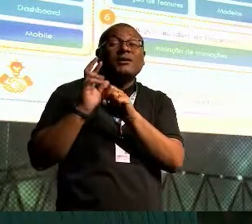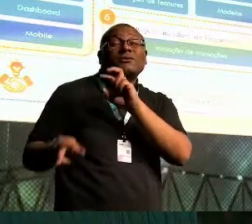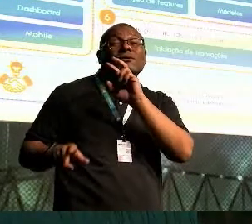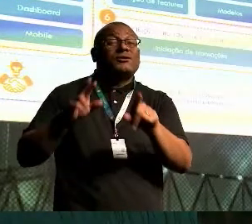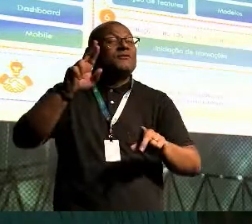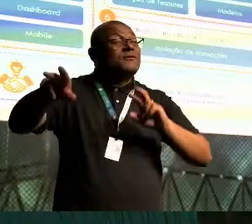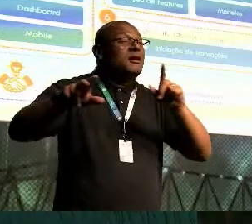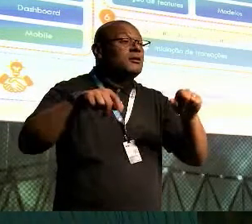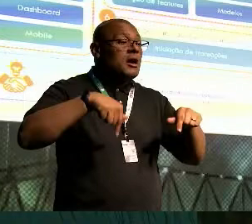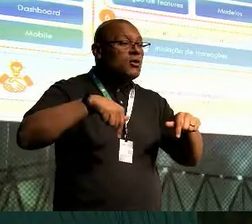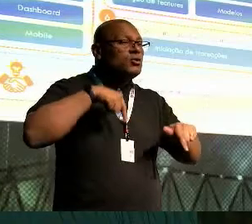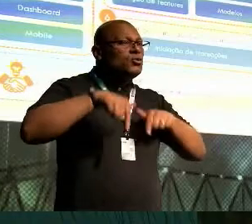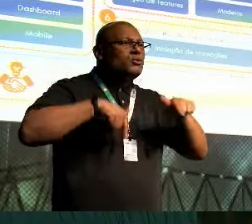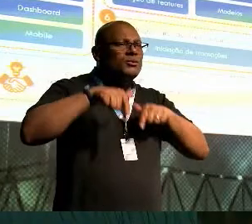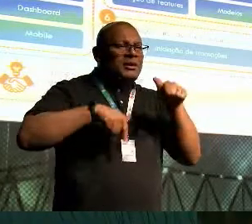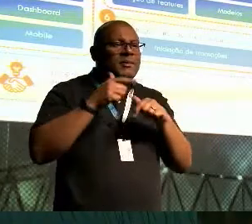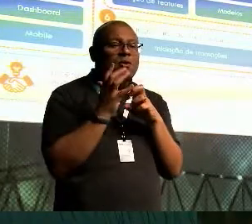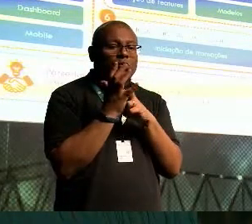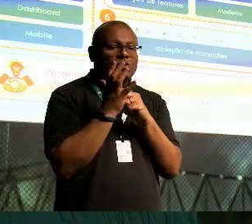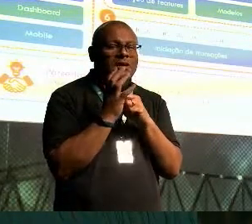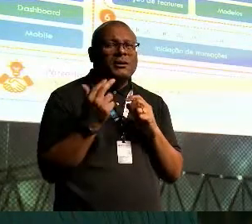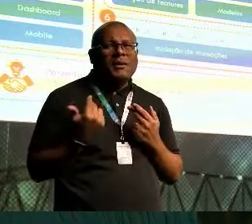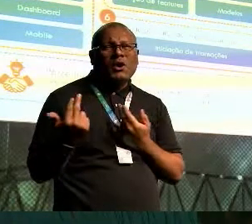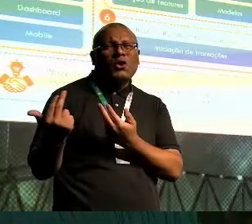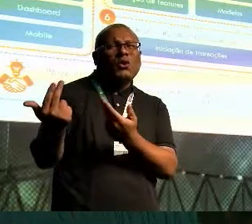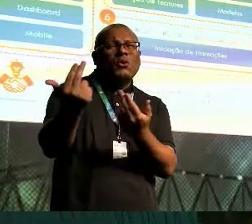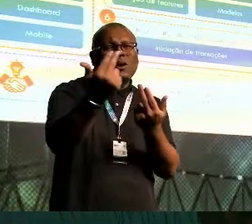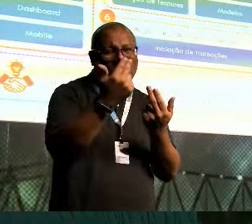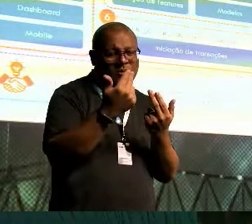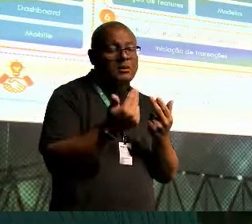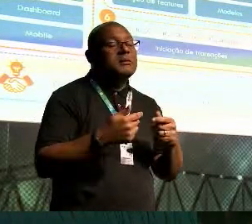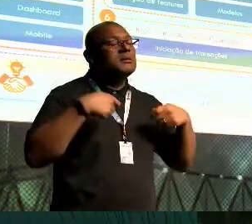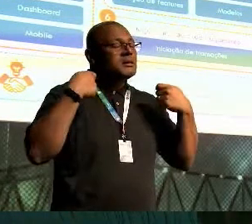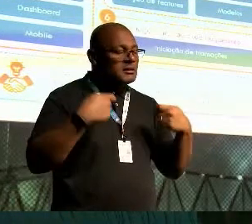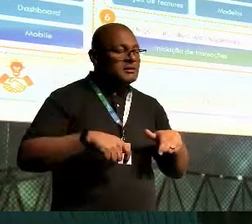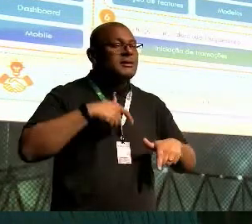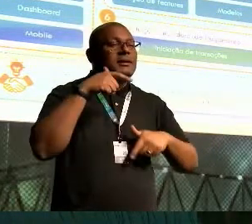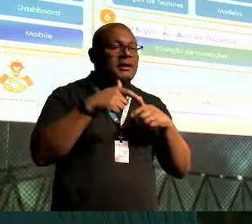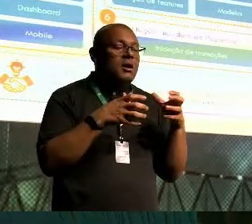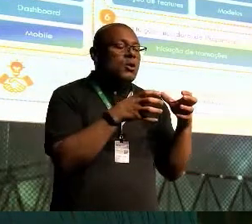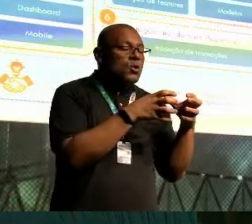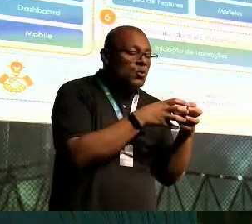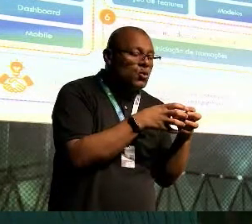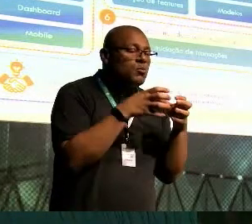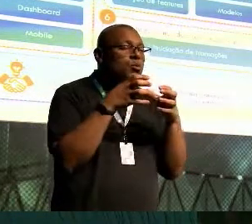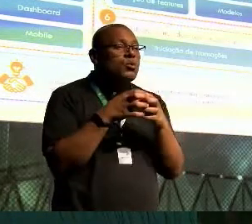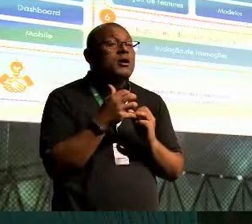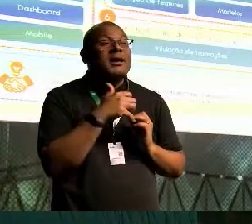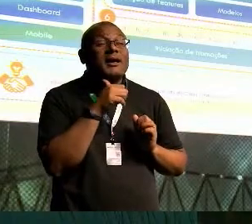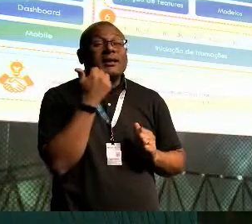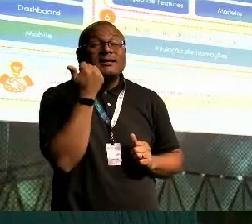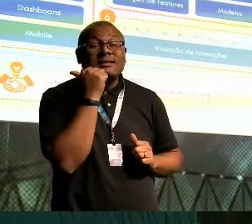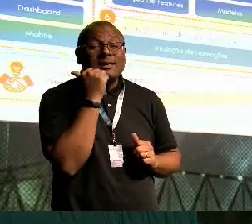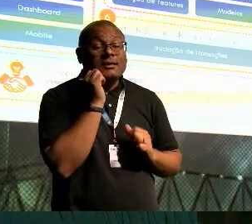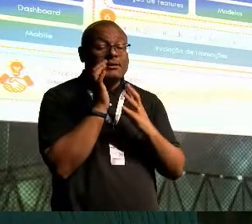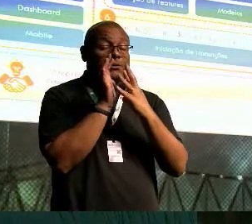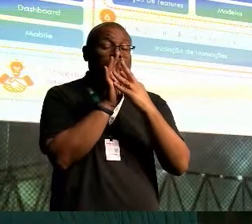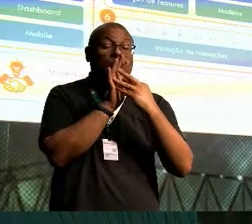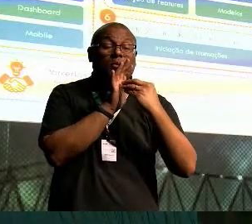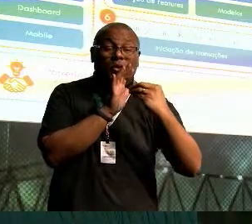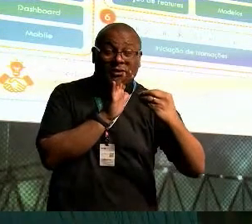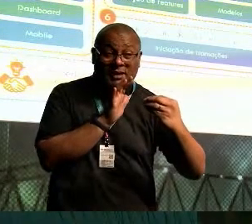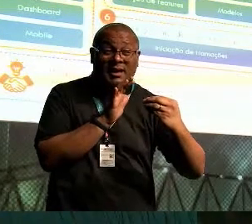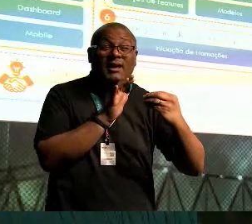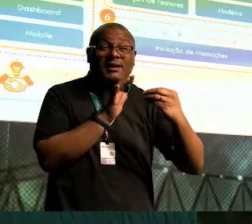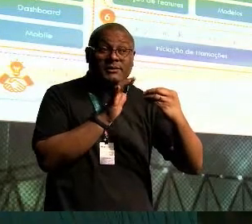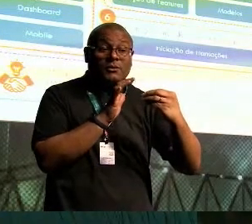muito forte agora, trabalhando esses dados. São muitos dados, a gente tem que trabalhar categorização, ciências de dados, modelos, né? Então,